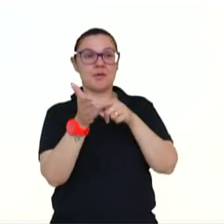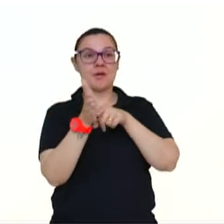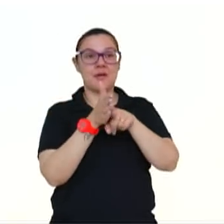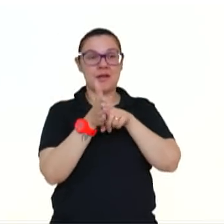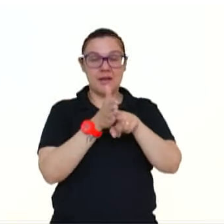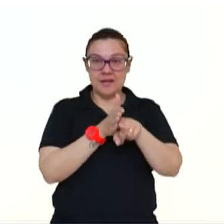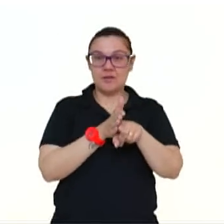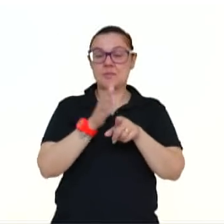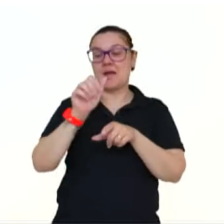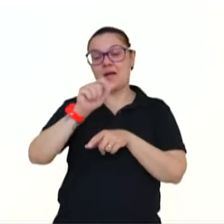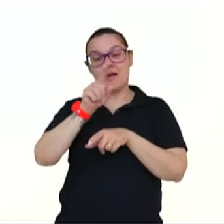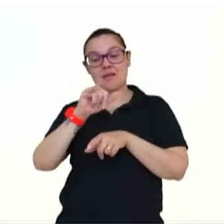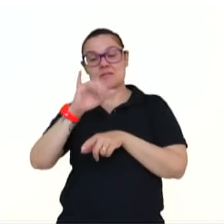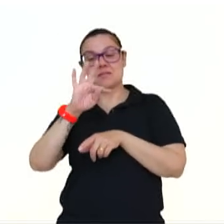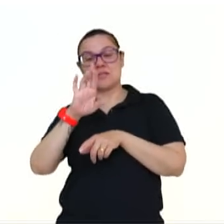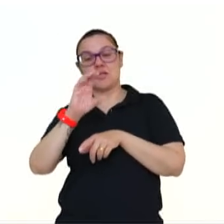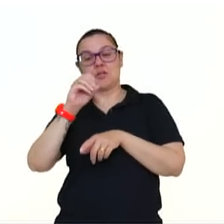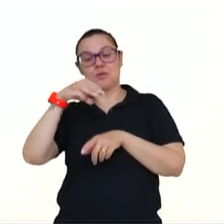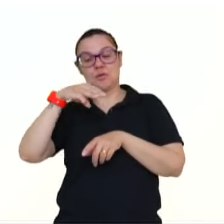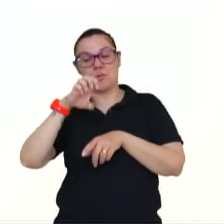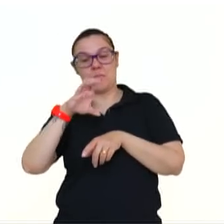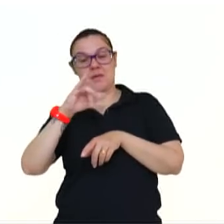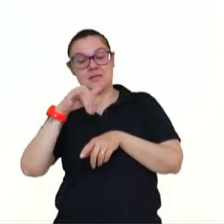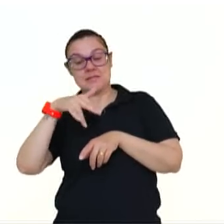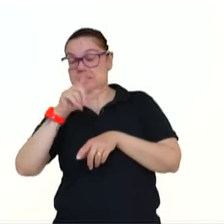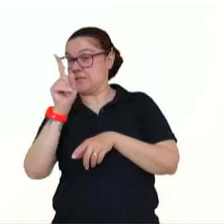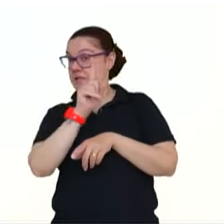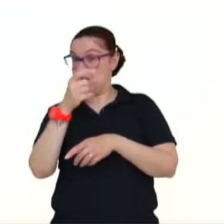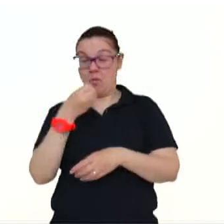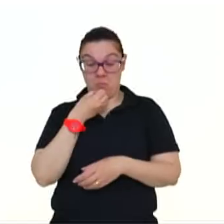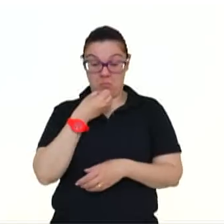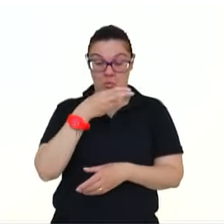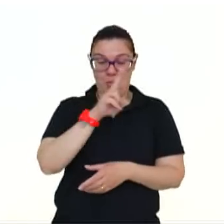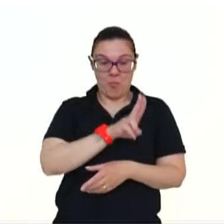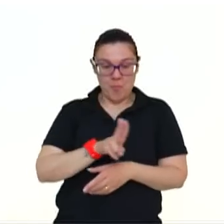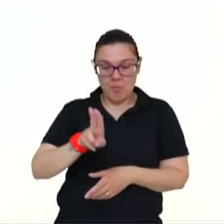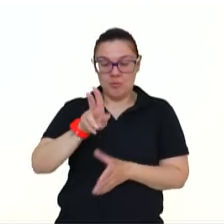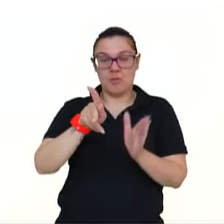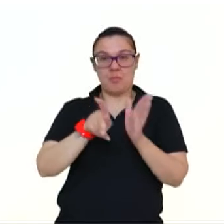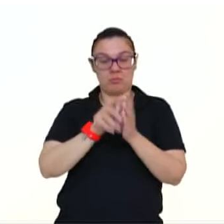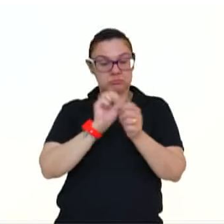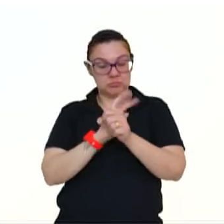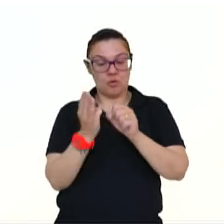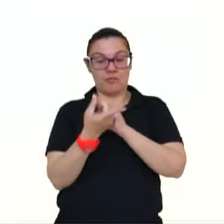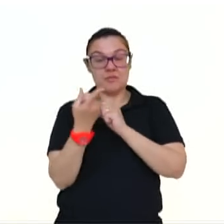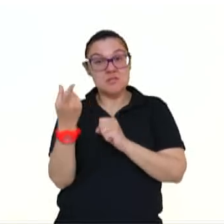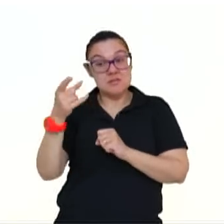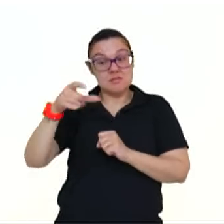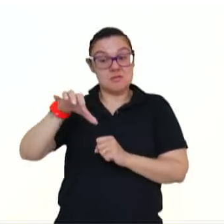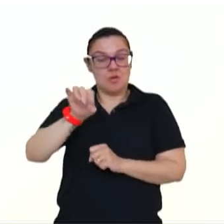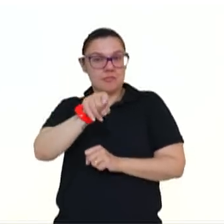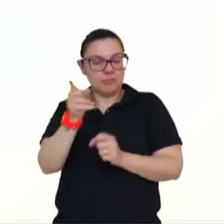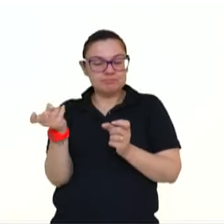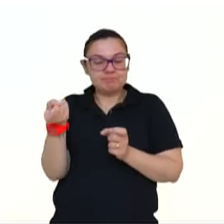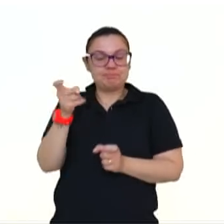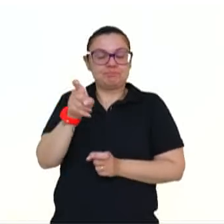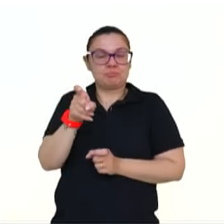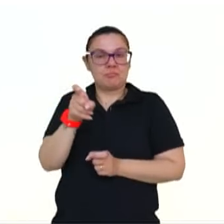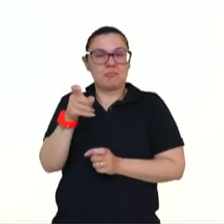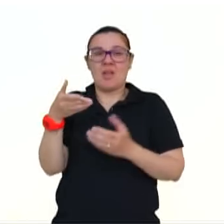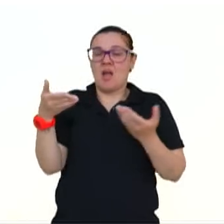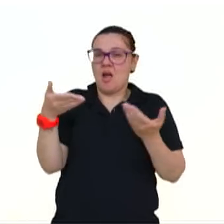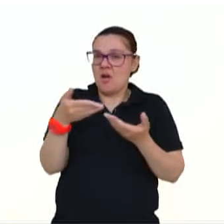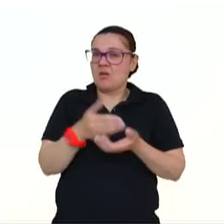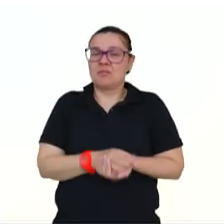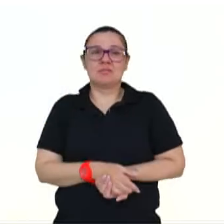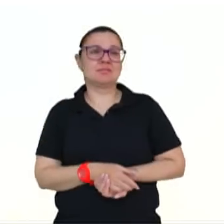mostra que a azitromicina não é eficaz em casos graves de Covid-19, você vai clicar ali. Agora, se